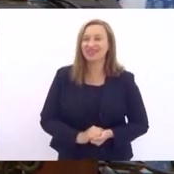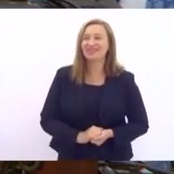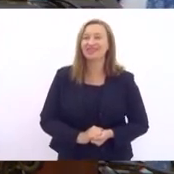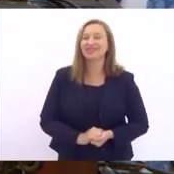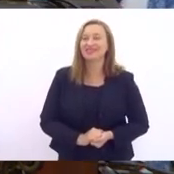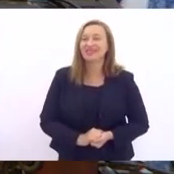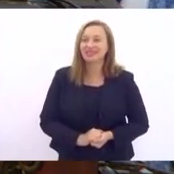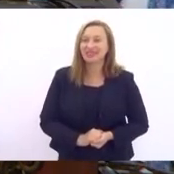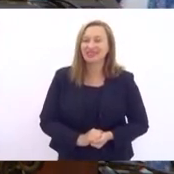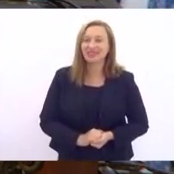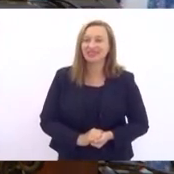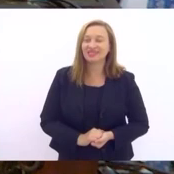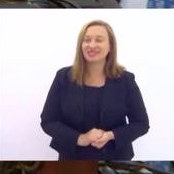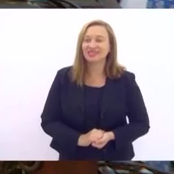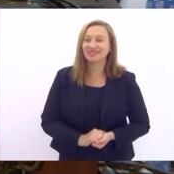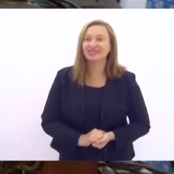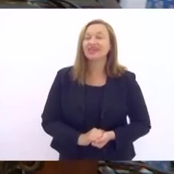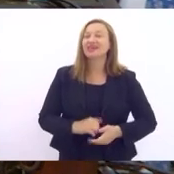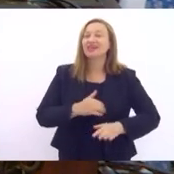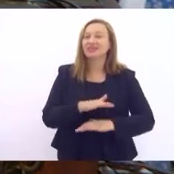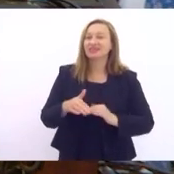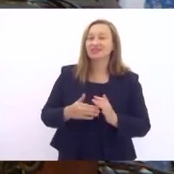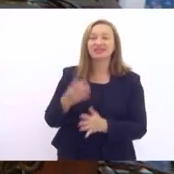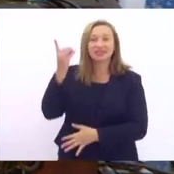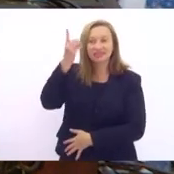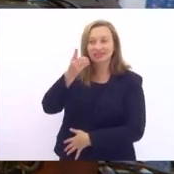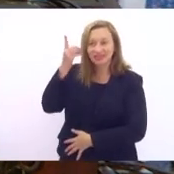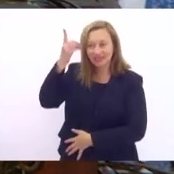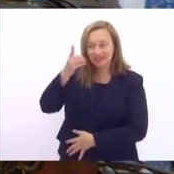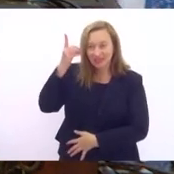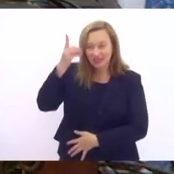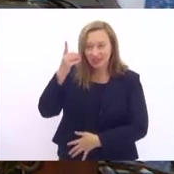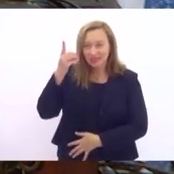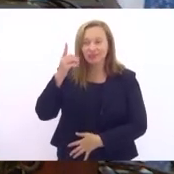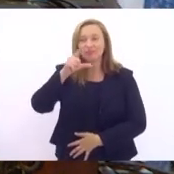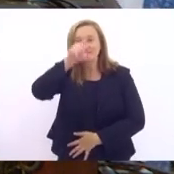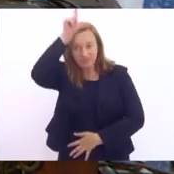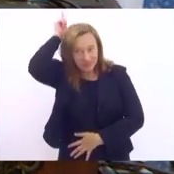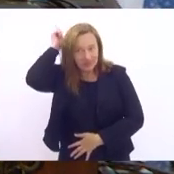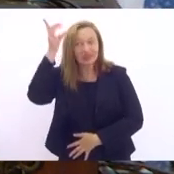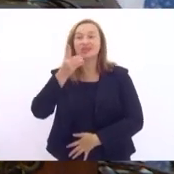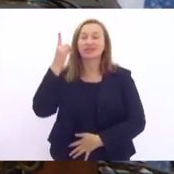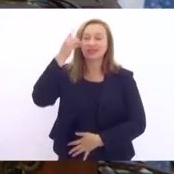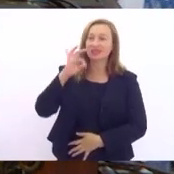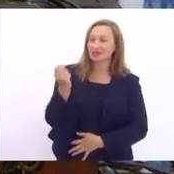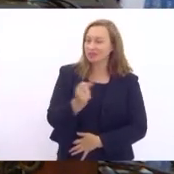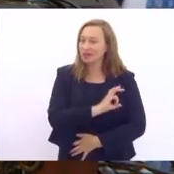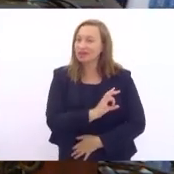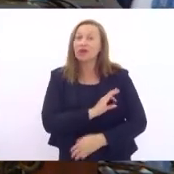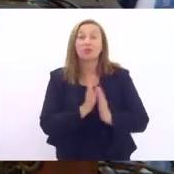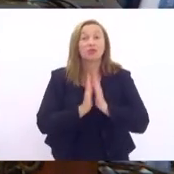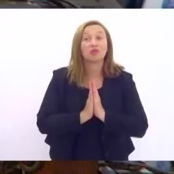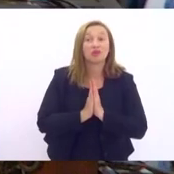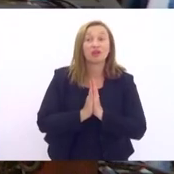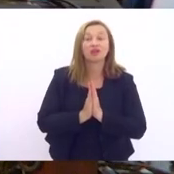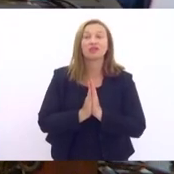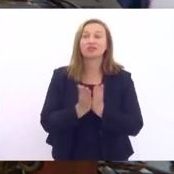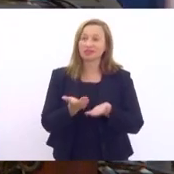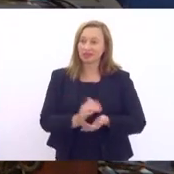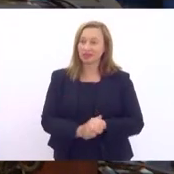deputados, excelentíssimo deputado Luiz Paulo e deputada Marta Rocha, por favor, para o arreamento da bandeira nacional